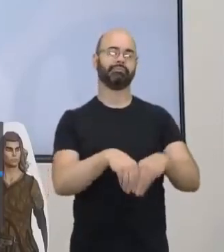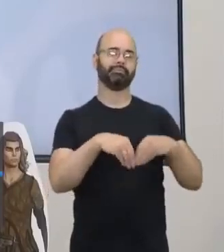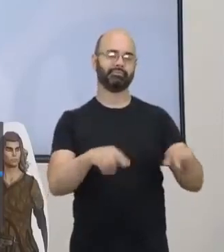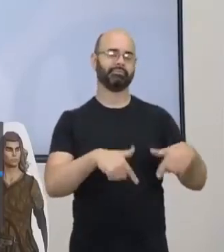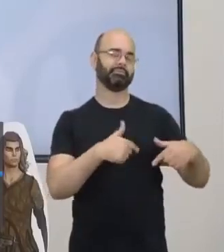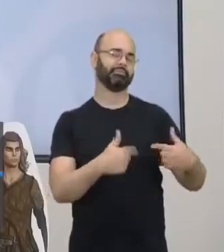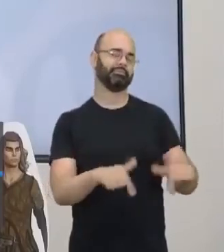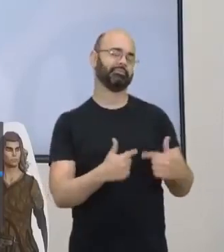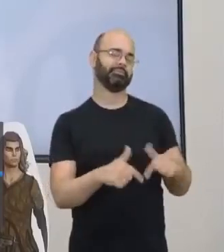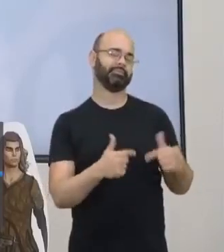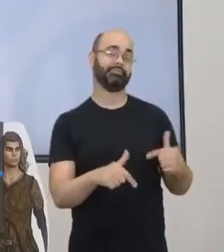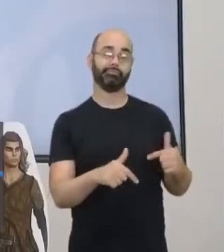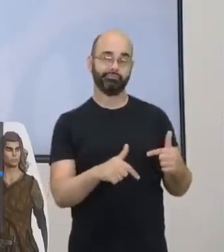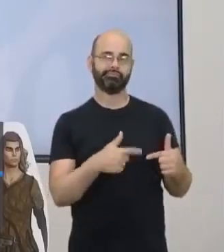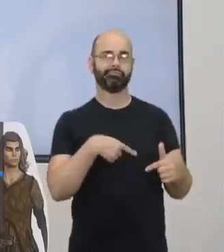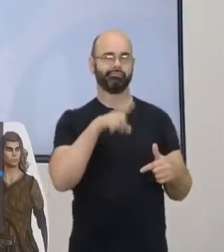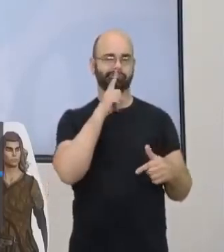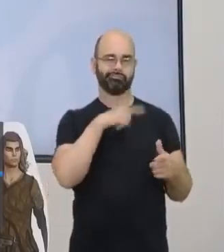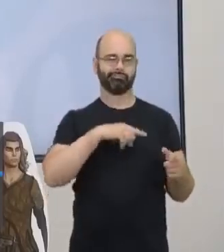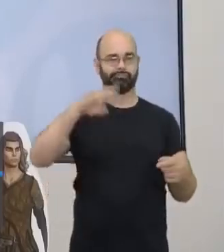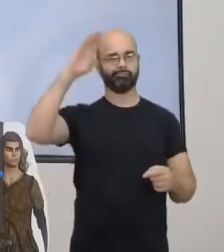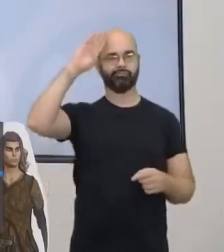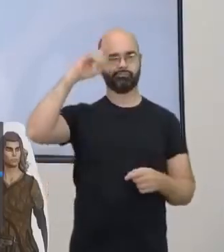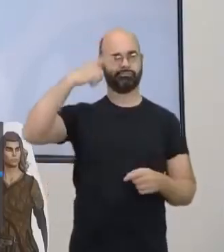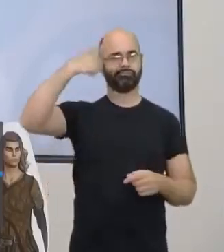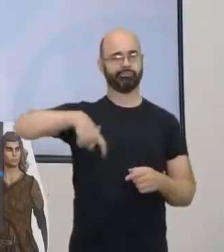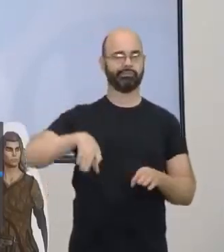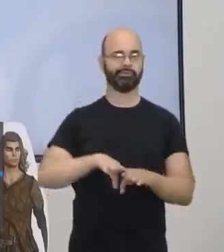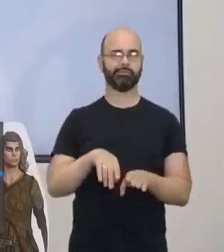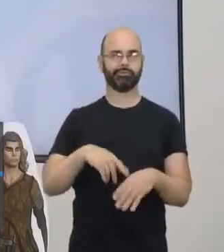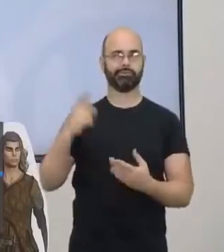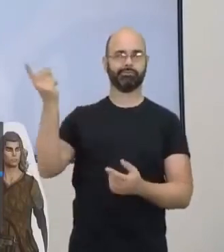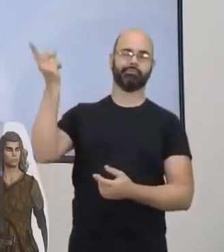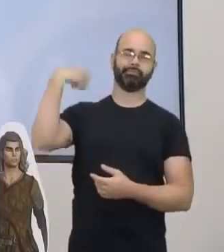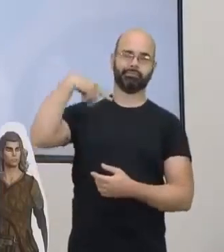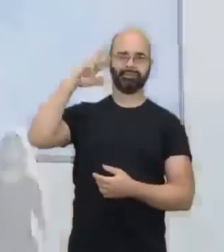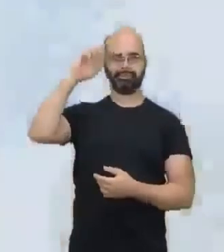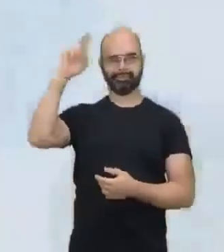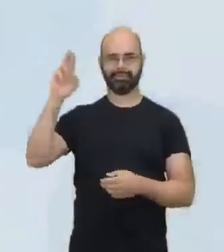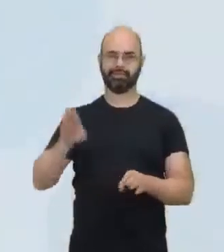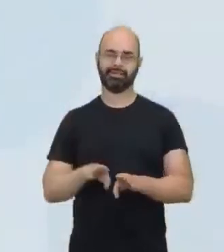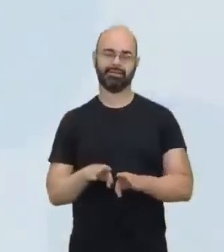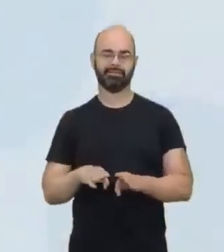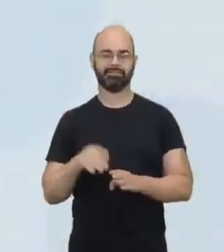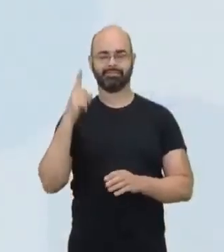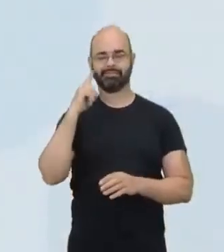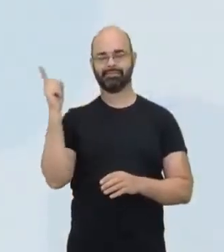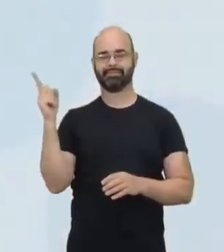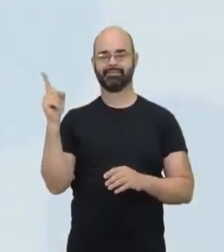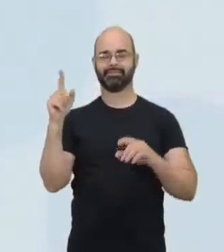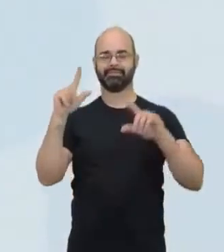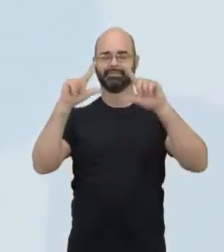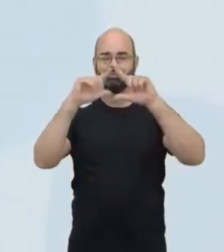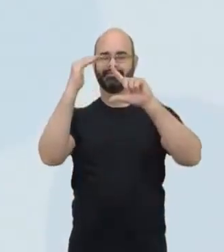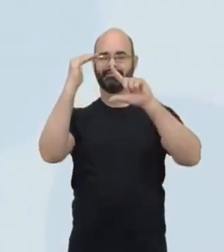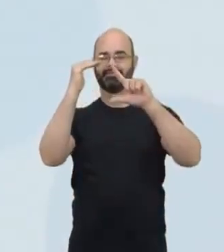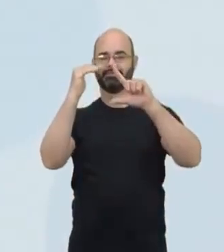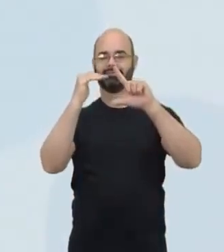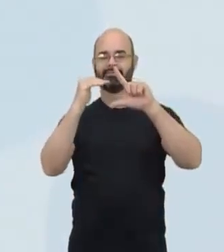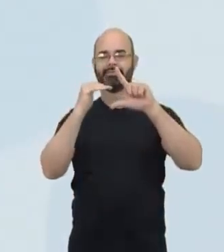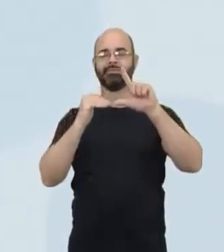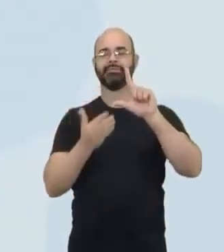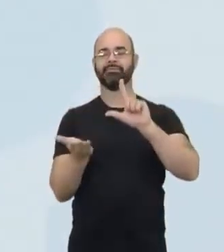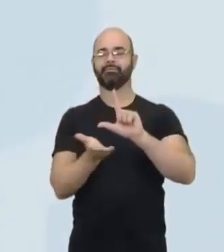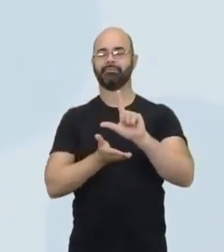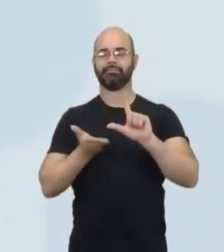da terra, ainda tem que servir ali como exército para o seu nobre. Dá uma olhadinha na tela, compondo aí a maior parte, né, da base, nós